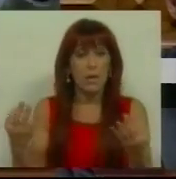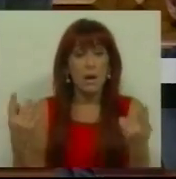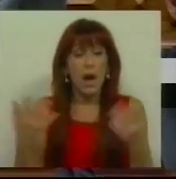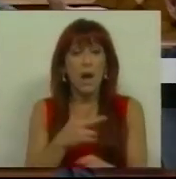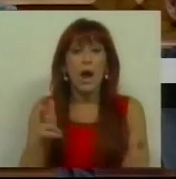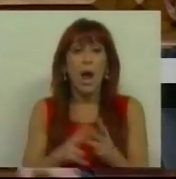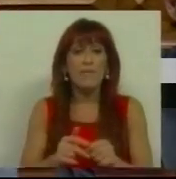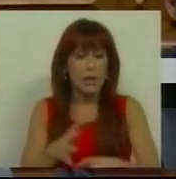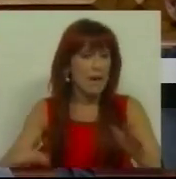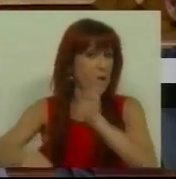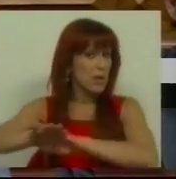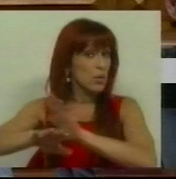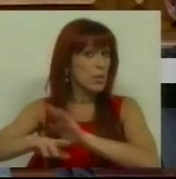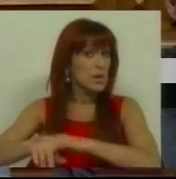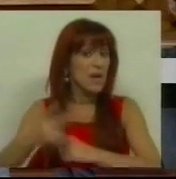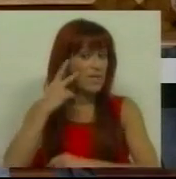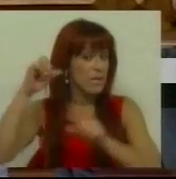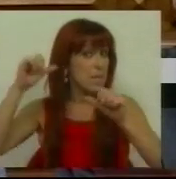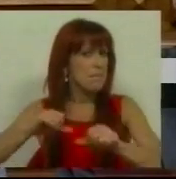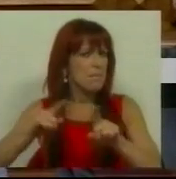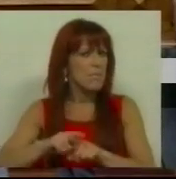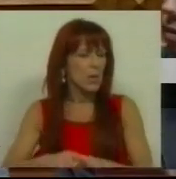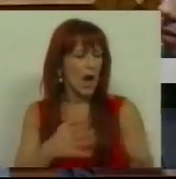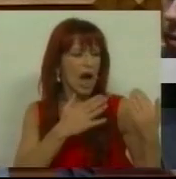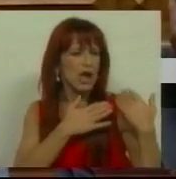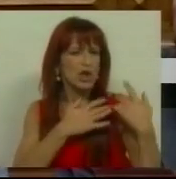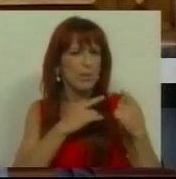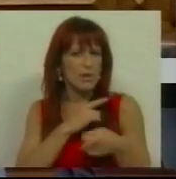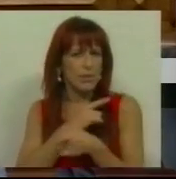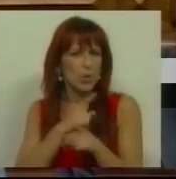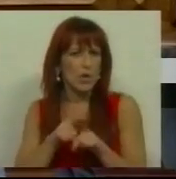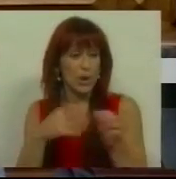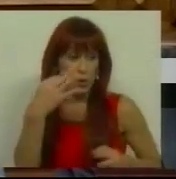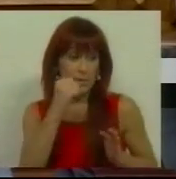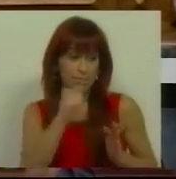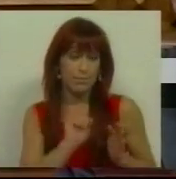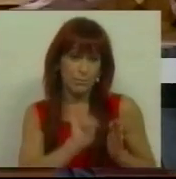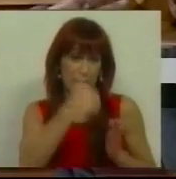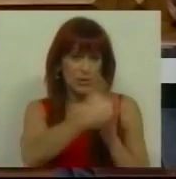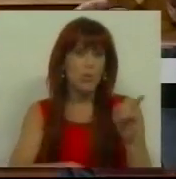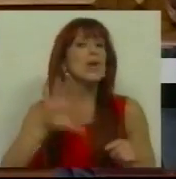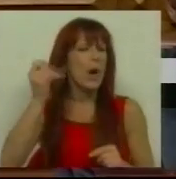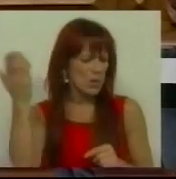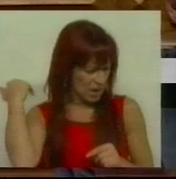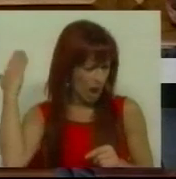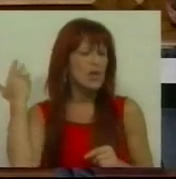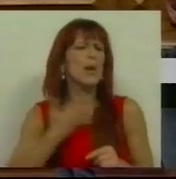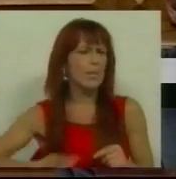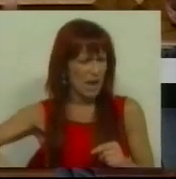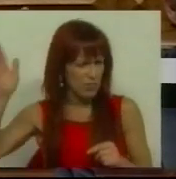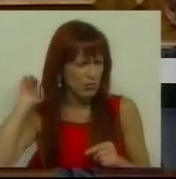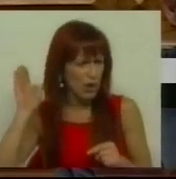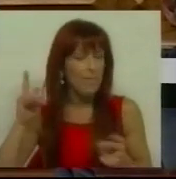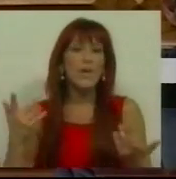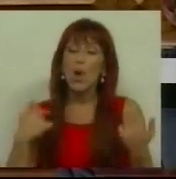é que a maioria de direita vive mal com a responsabilidade do Tribunal Constitucional, já aconteceu assim no passado.